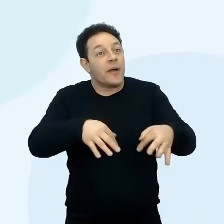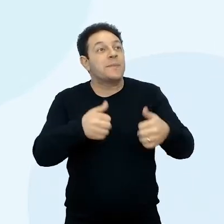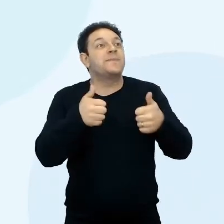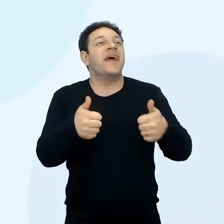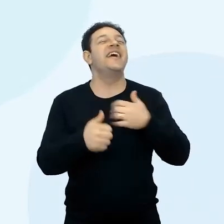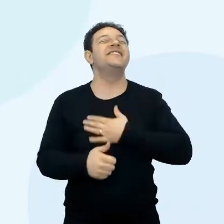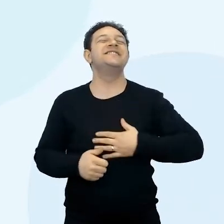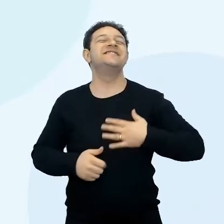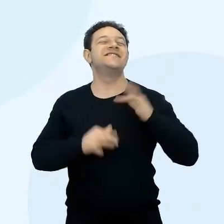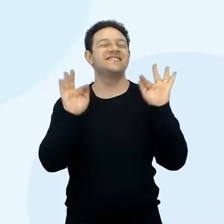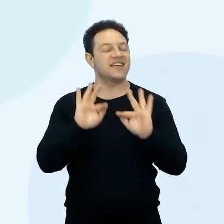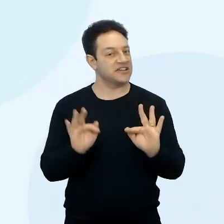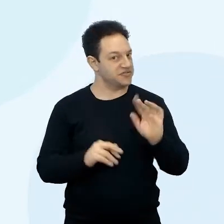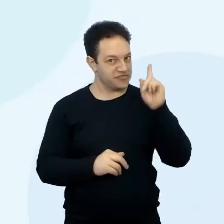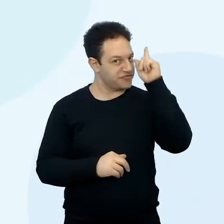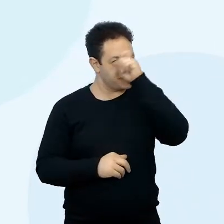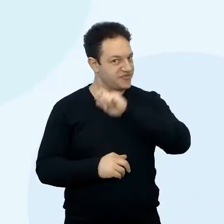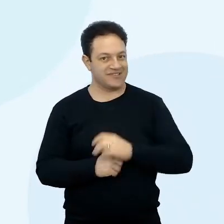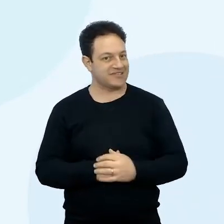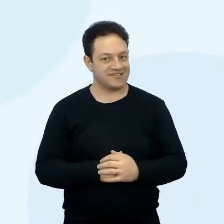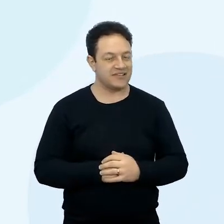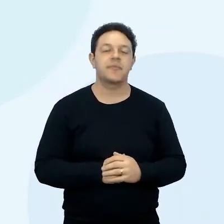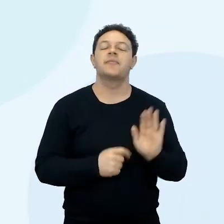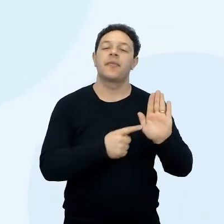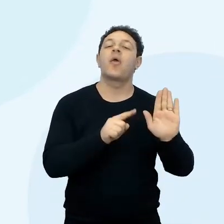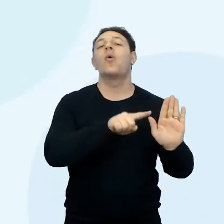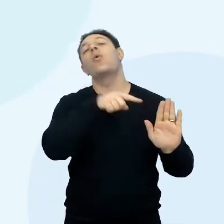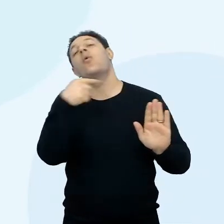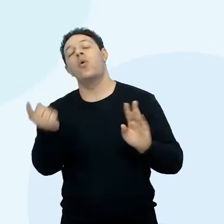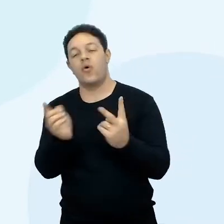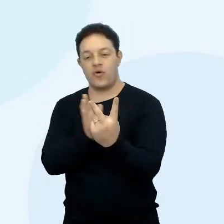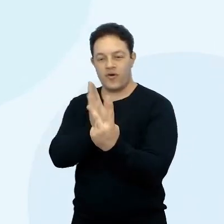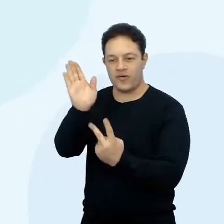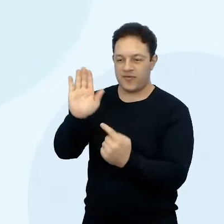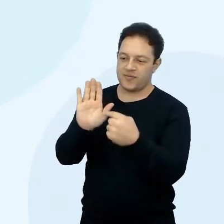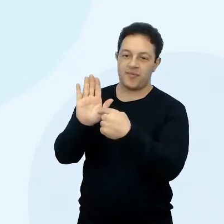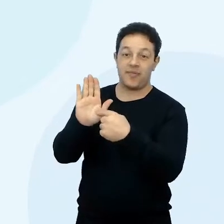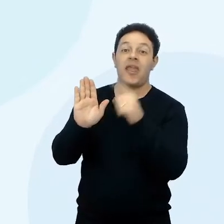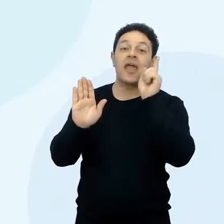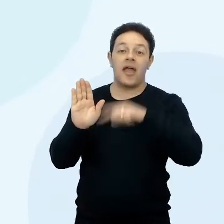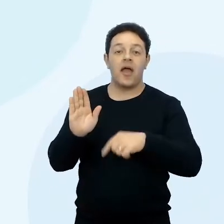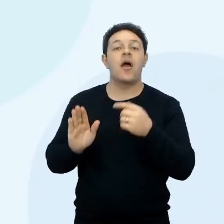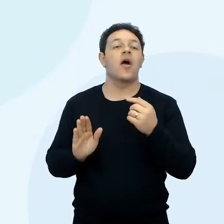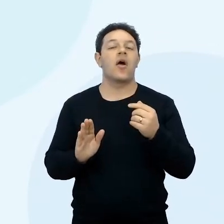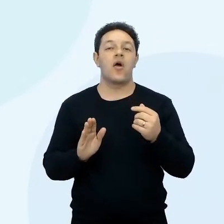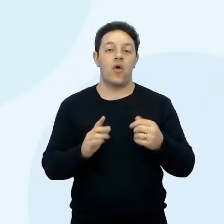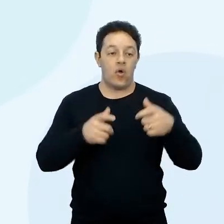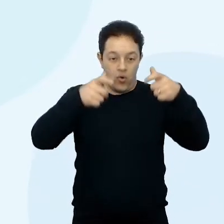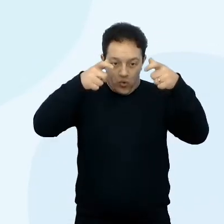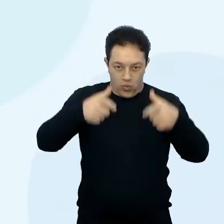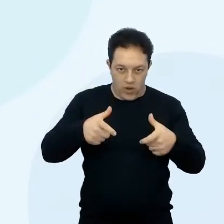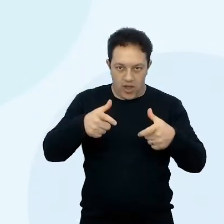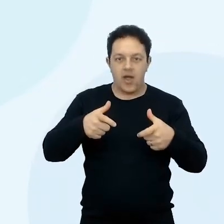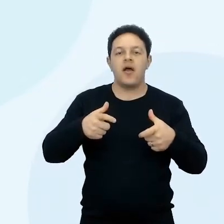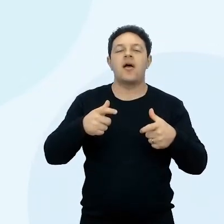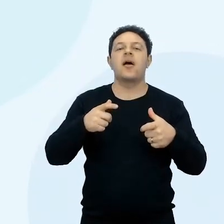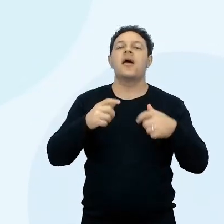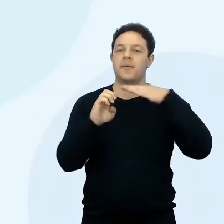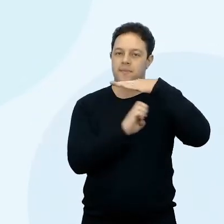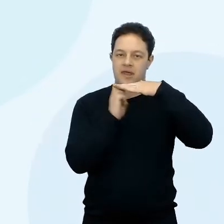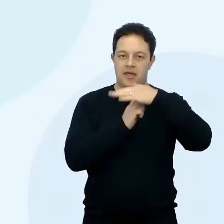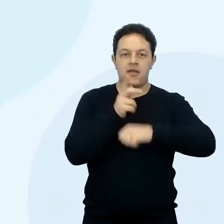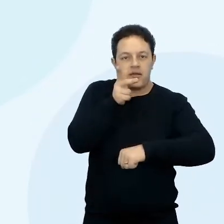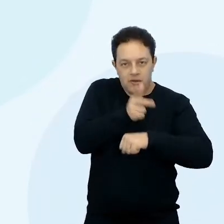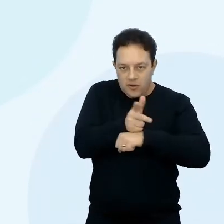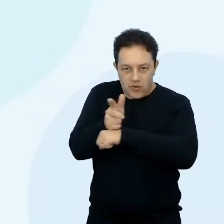viu? Nós temos também aquele diretor que é contratado por um estúdio, e aí a pegada